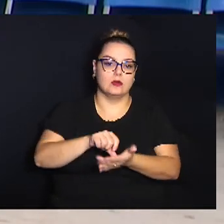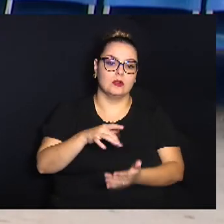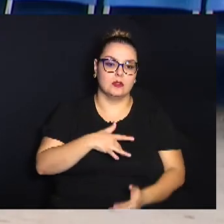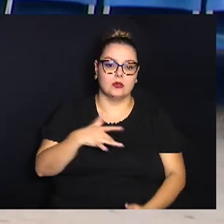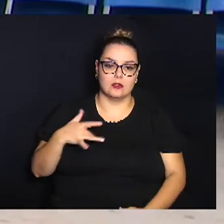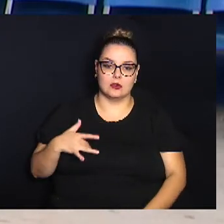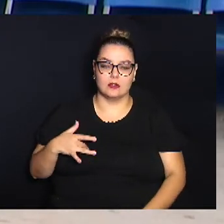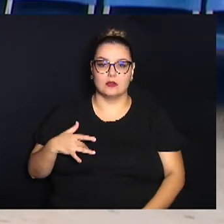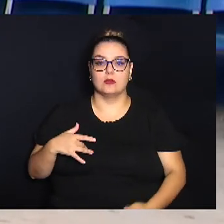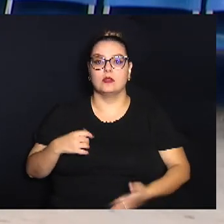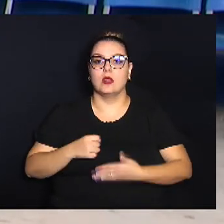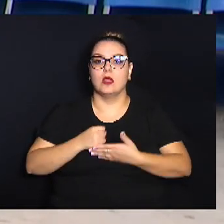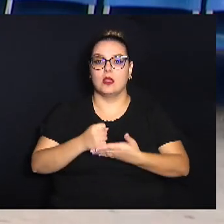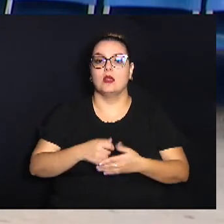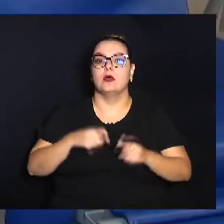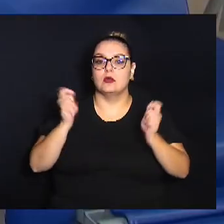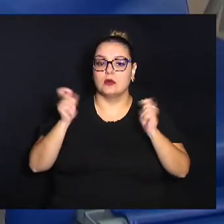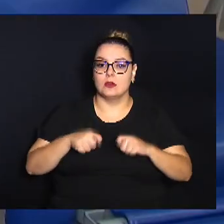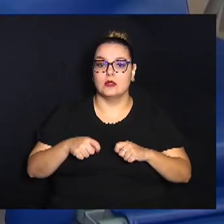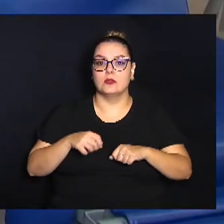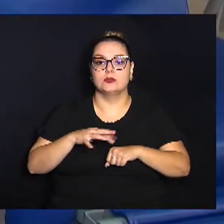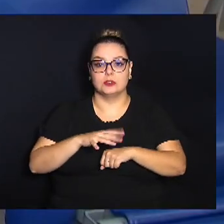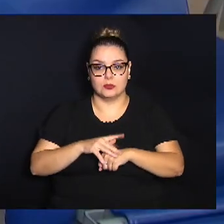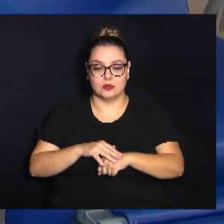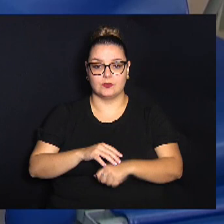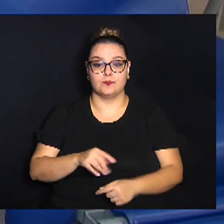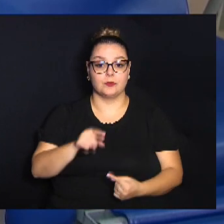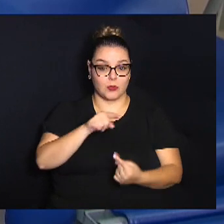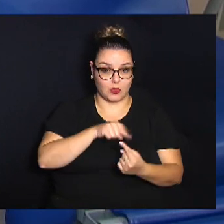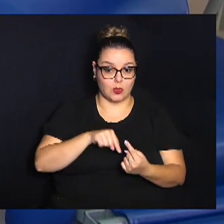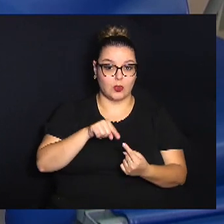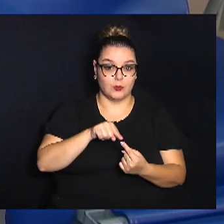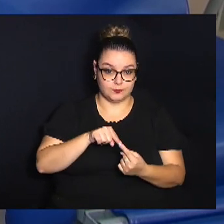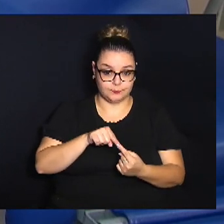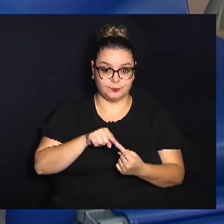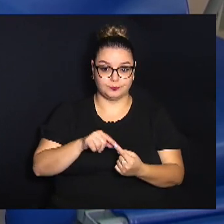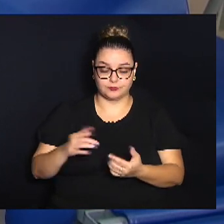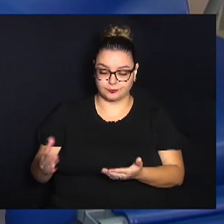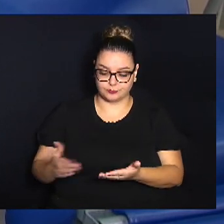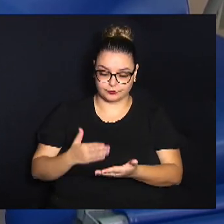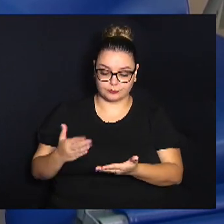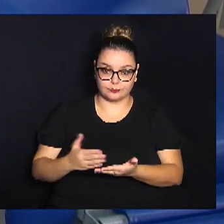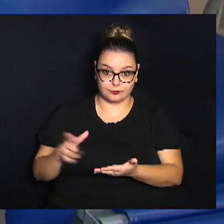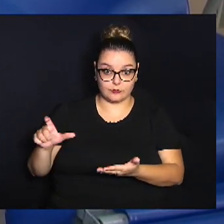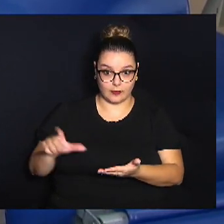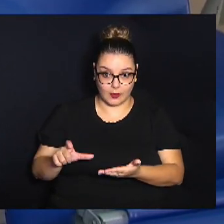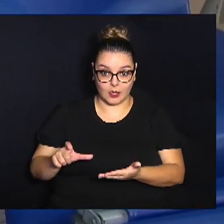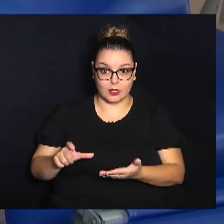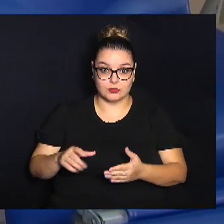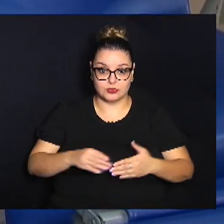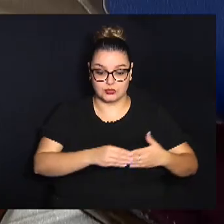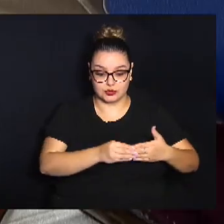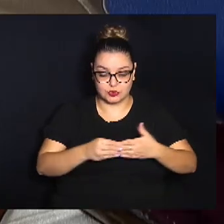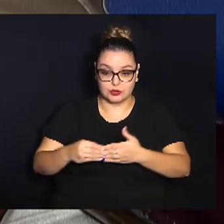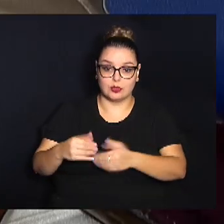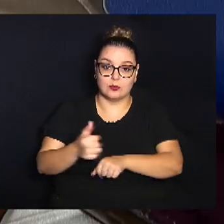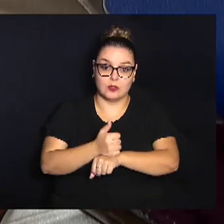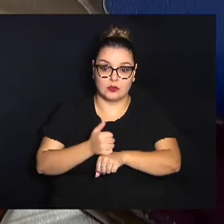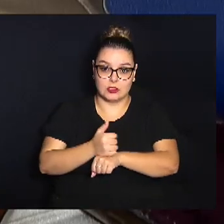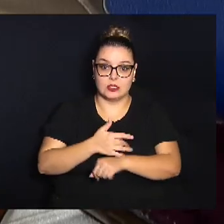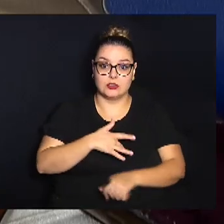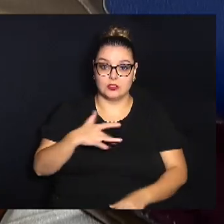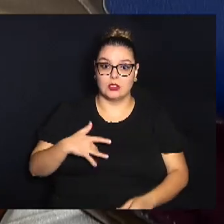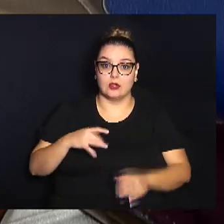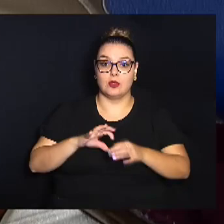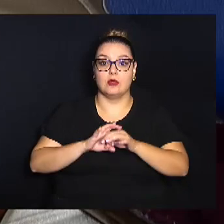ele leva todo o registro da sua doença. O objetivo é que o cartão sirva de guia para os profissionais da saúde,